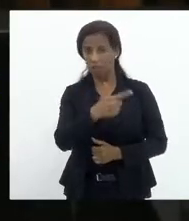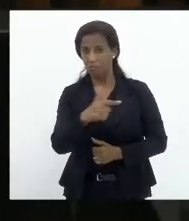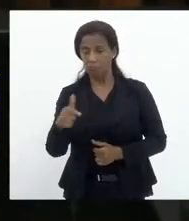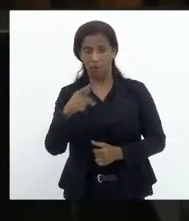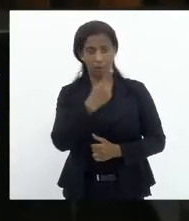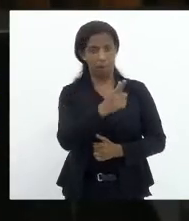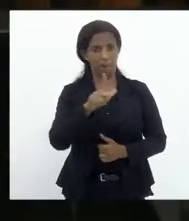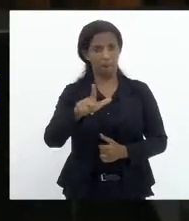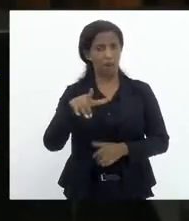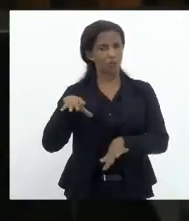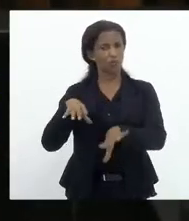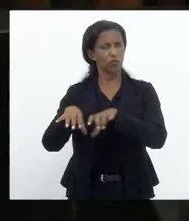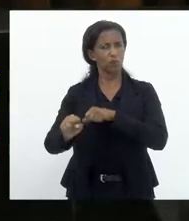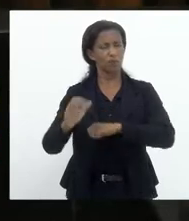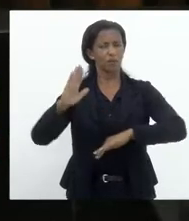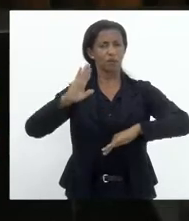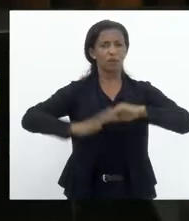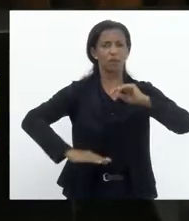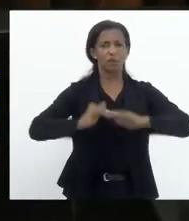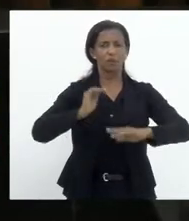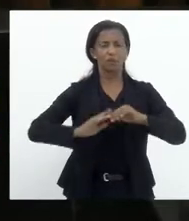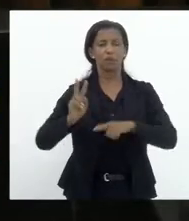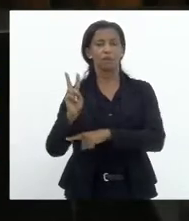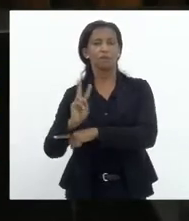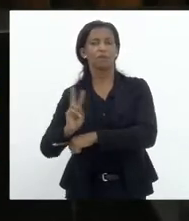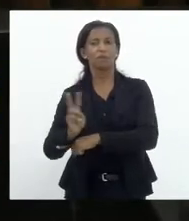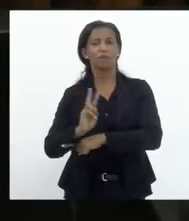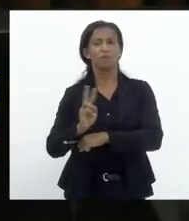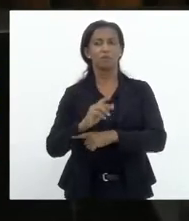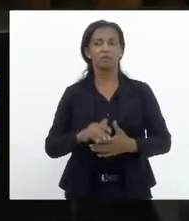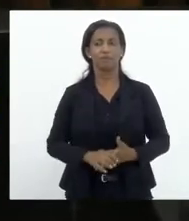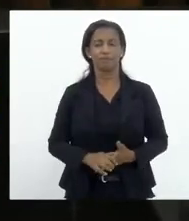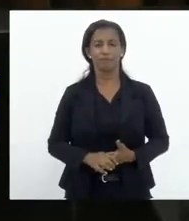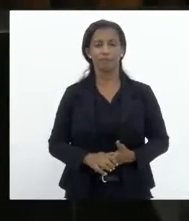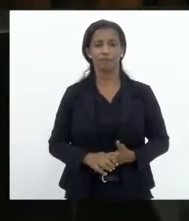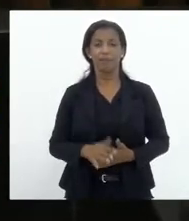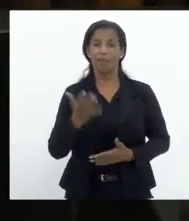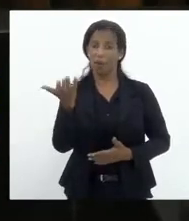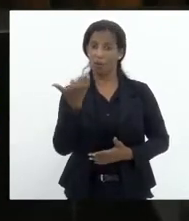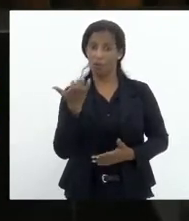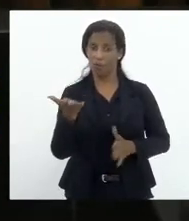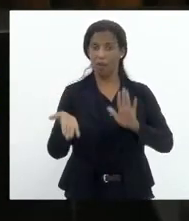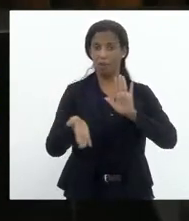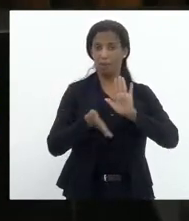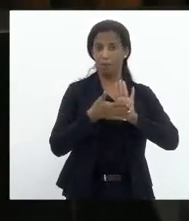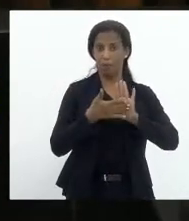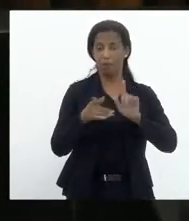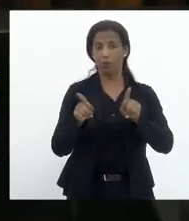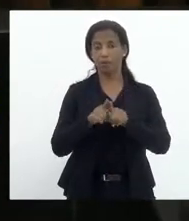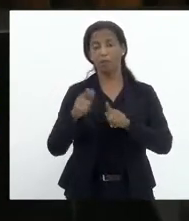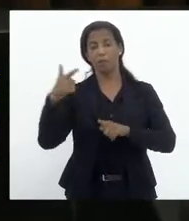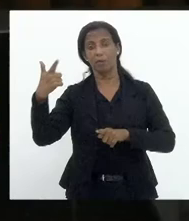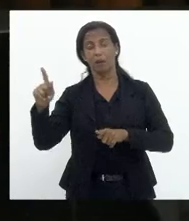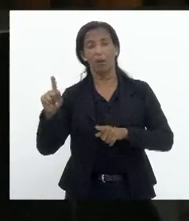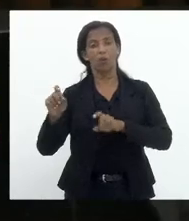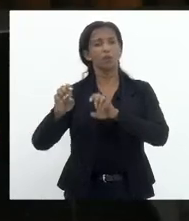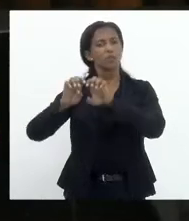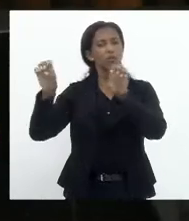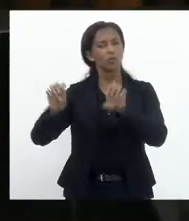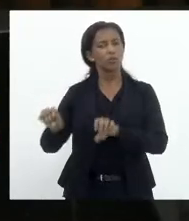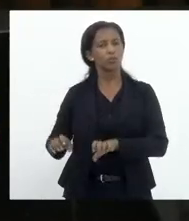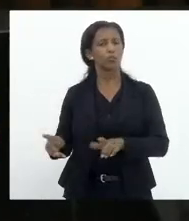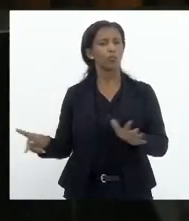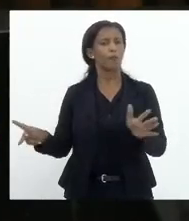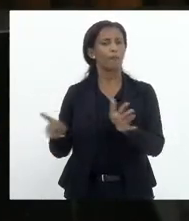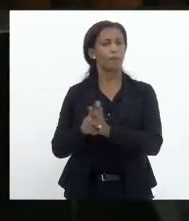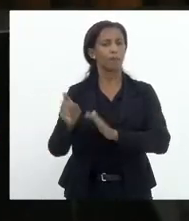um projeto de formação e capacitação dos seguranças e é isso que a gente quer propor também para as outras o presente tuições